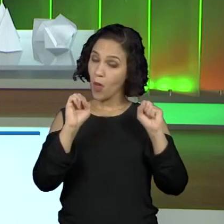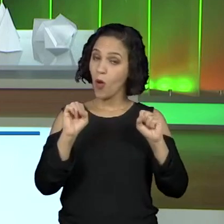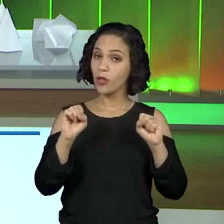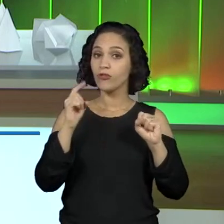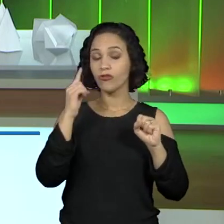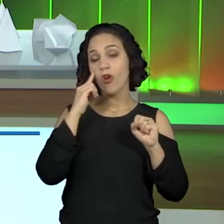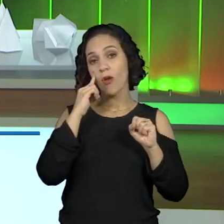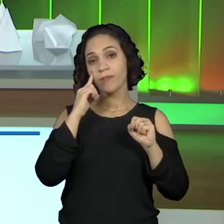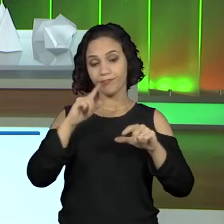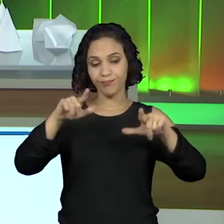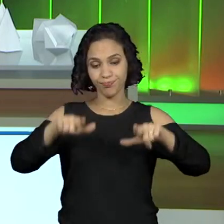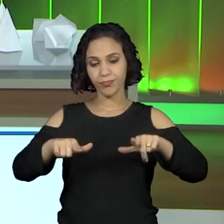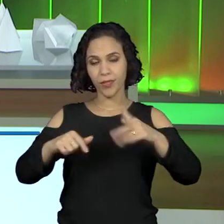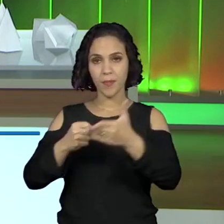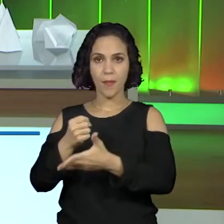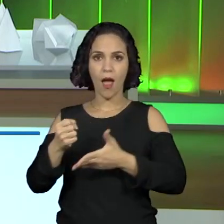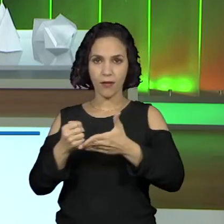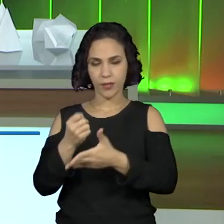lá?